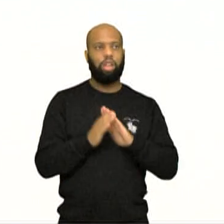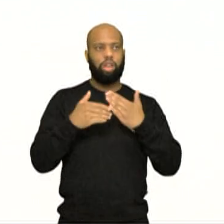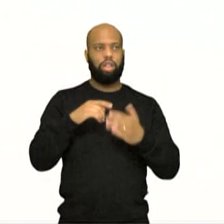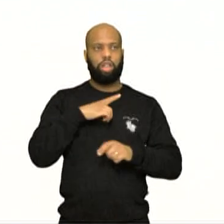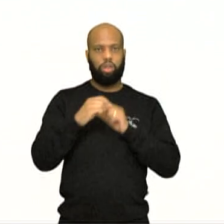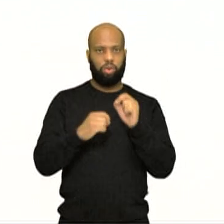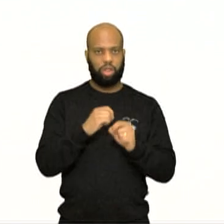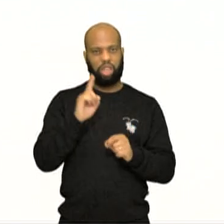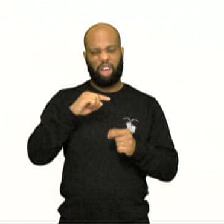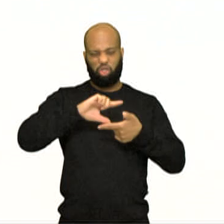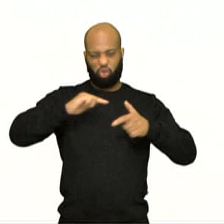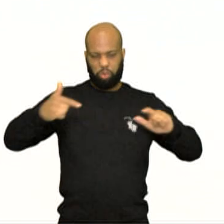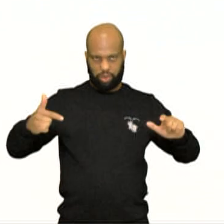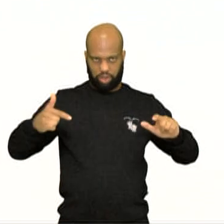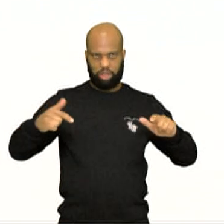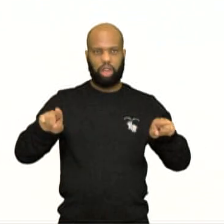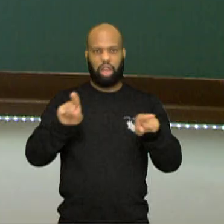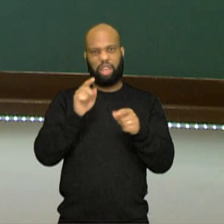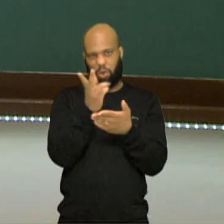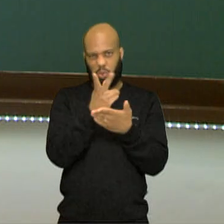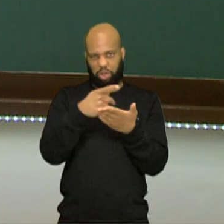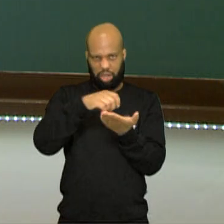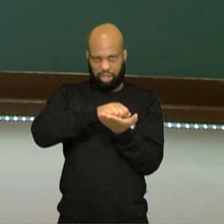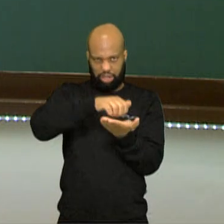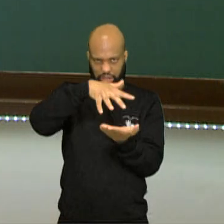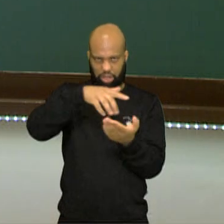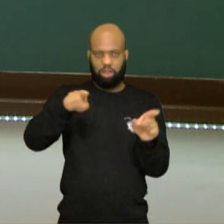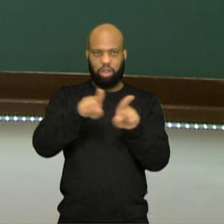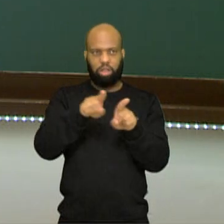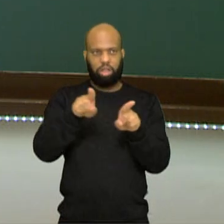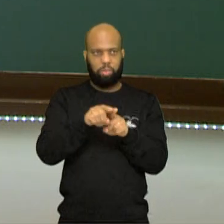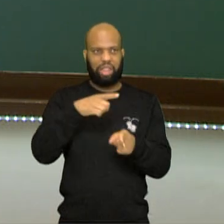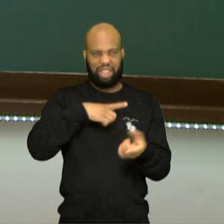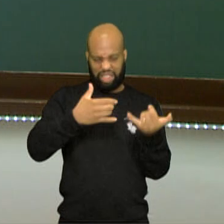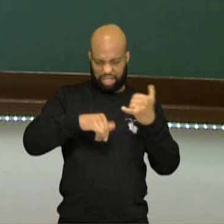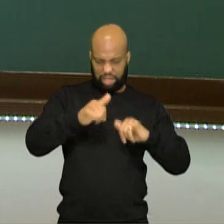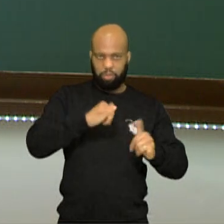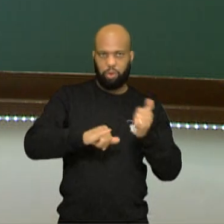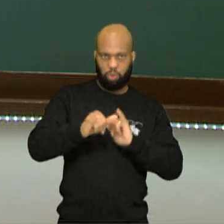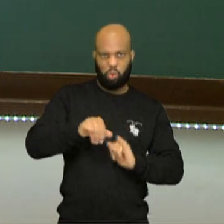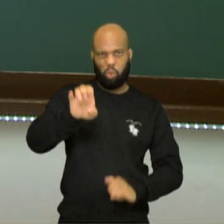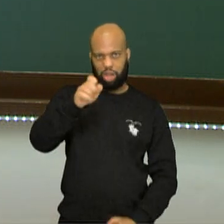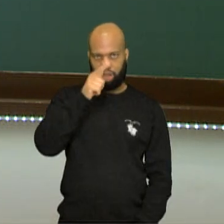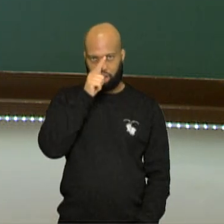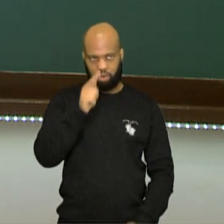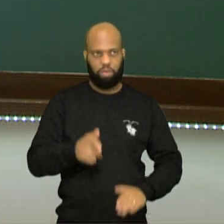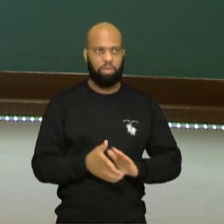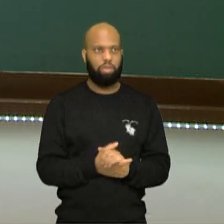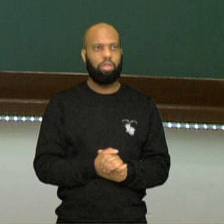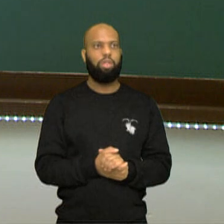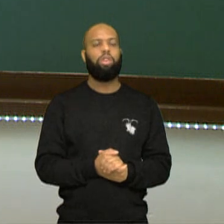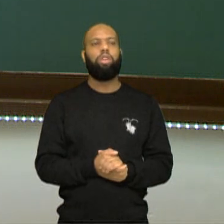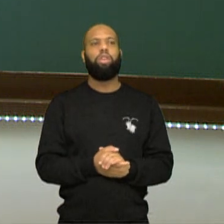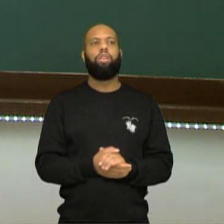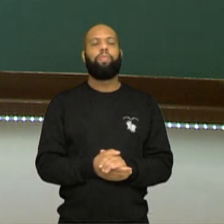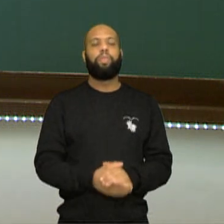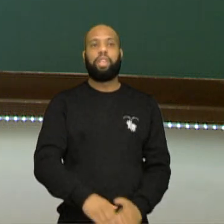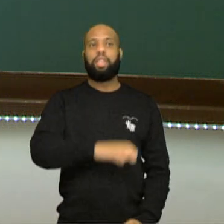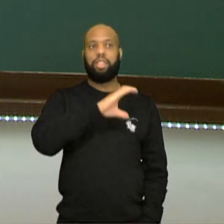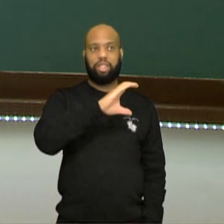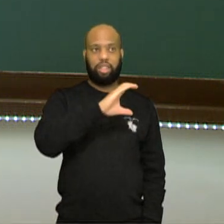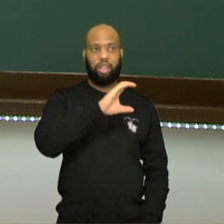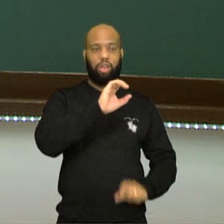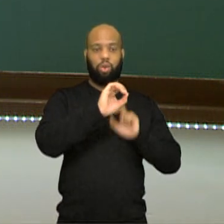propriedades geométricas e a propriedade física ou química do material, né? No caso, a capacitância ela